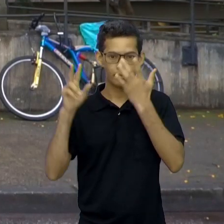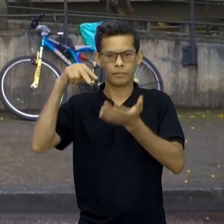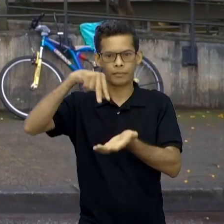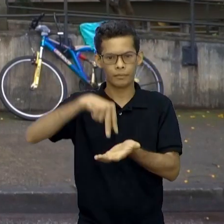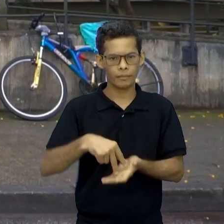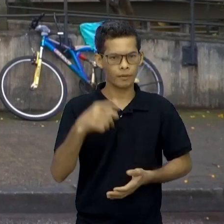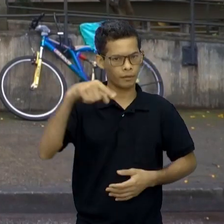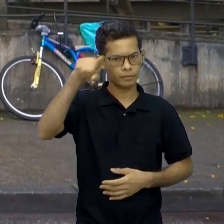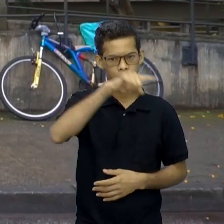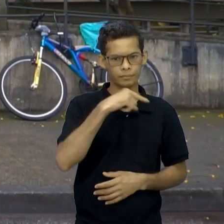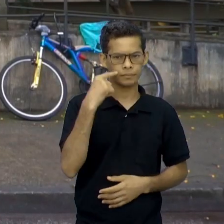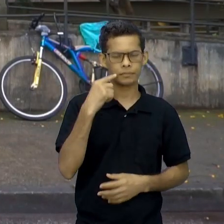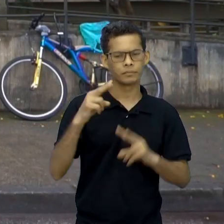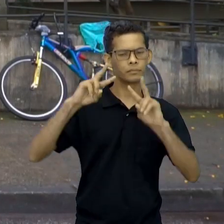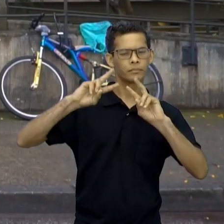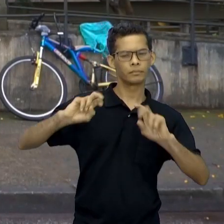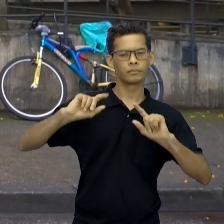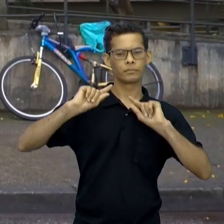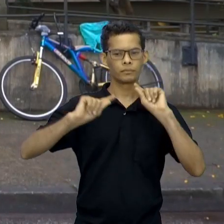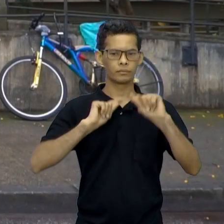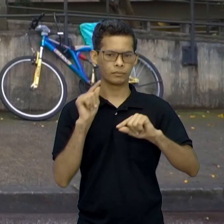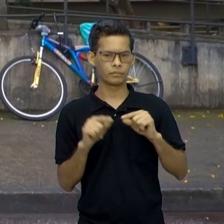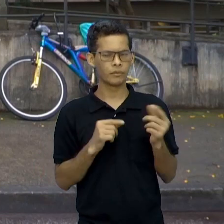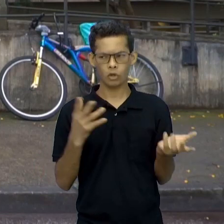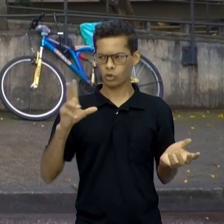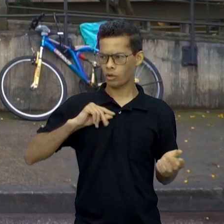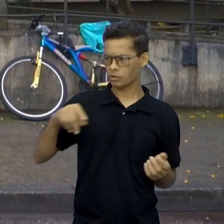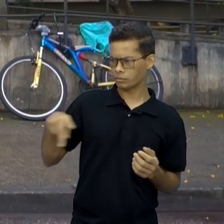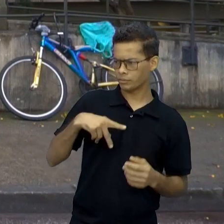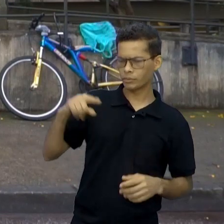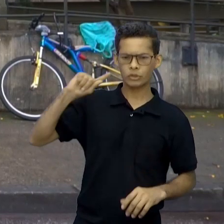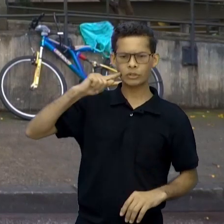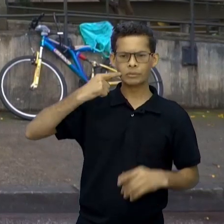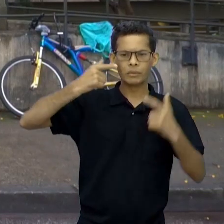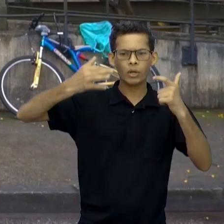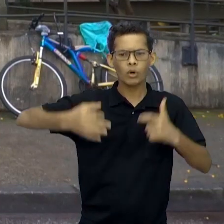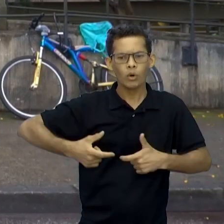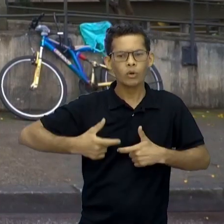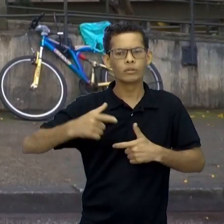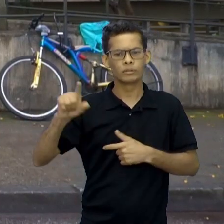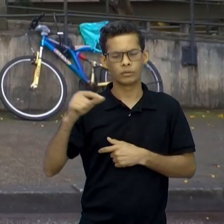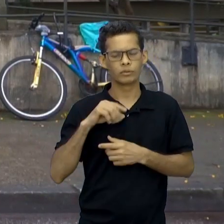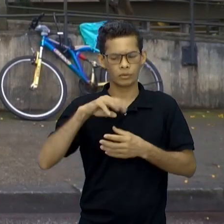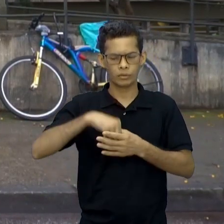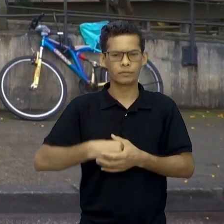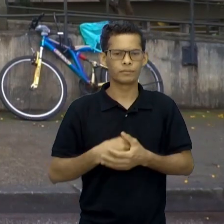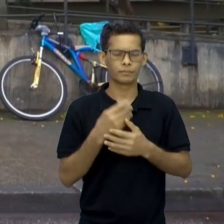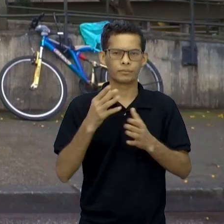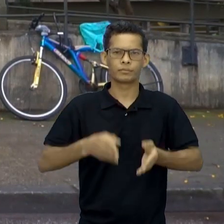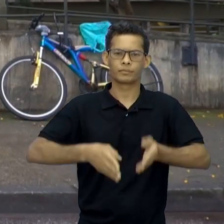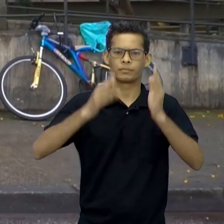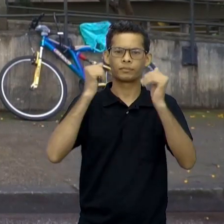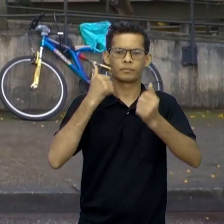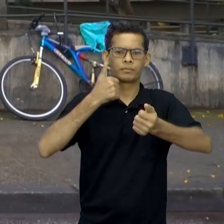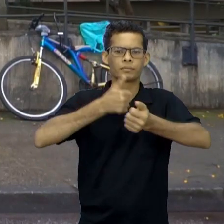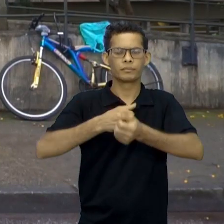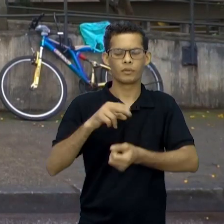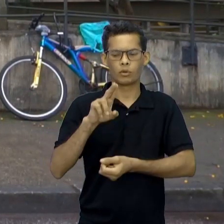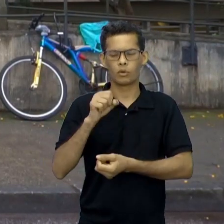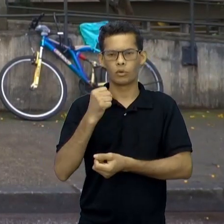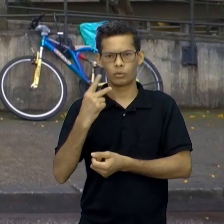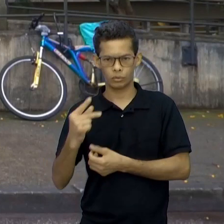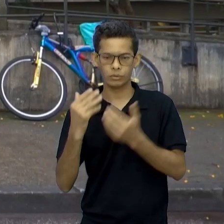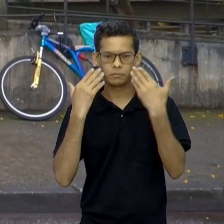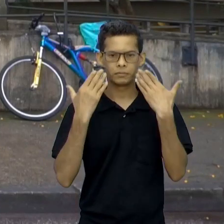aqui que vocês estão percebendo onde o Giba está. Eu estou aqui em frente ao prédio do Instituto de Geofísica e Astronomia da